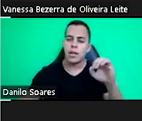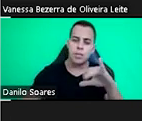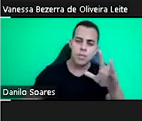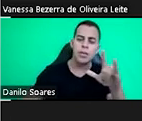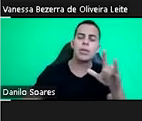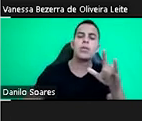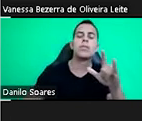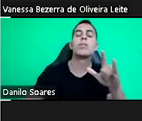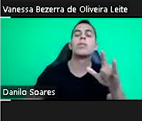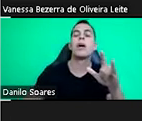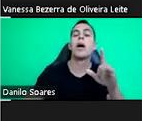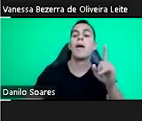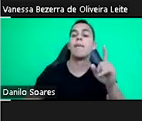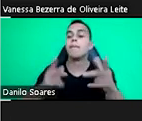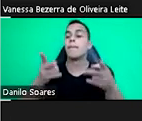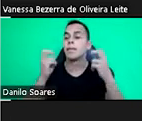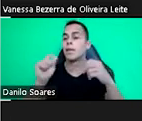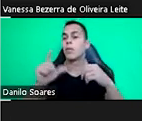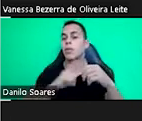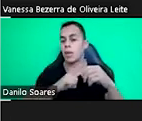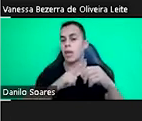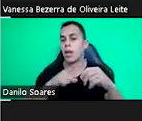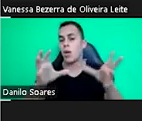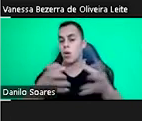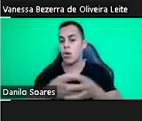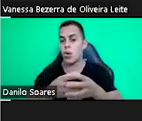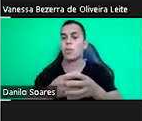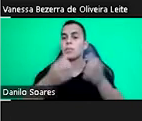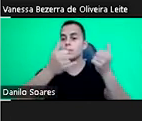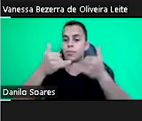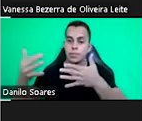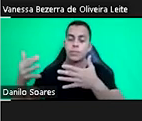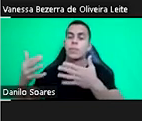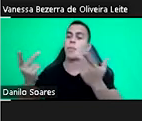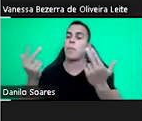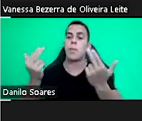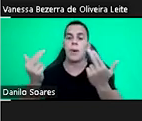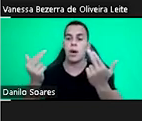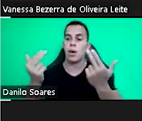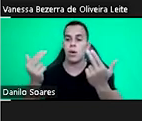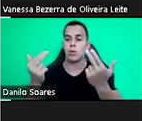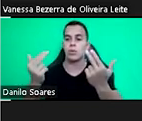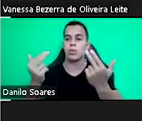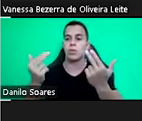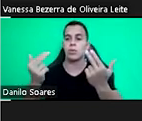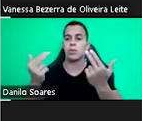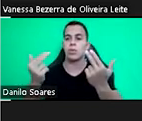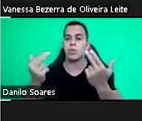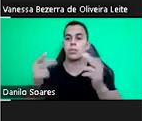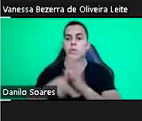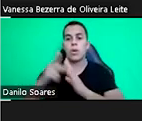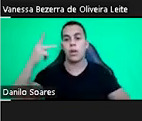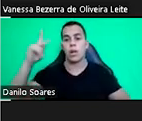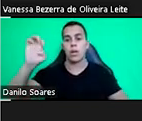tem a capacidade, nesse grupo aqui, de predizer ou de explicar a mesma coisa que explica na Europa.